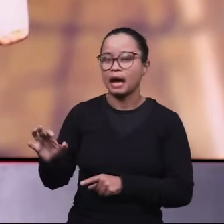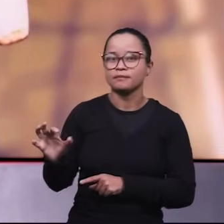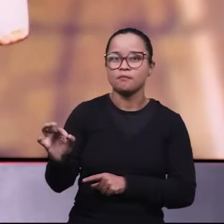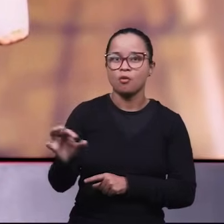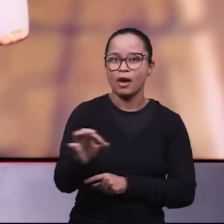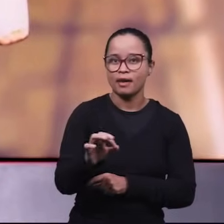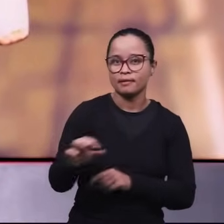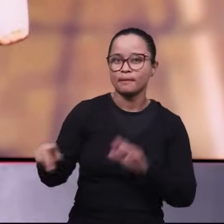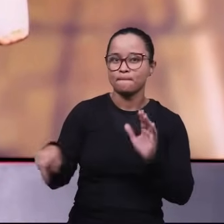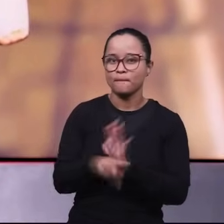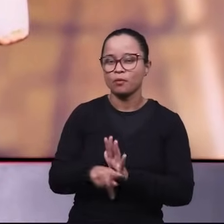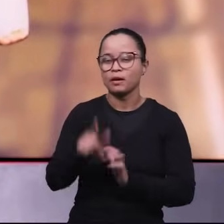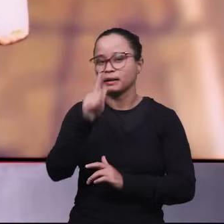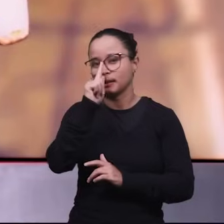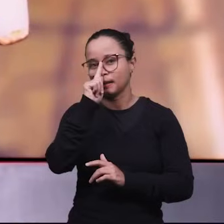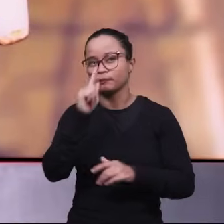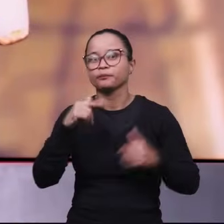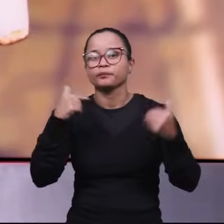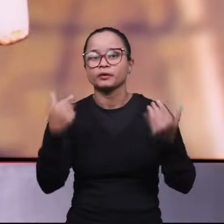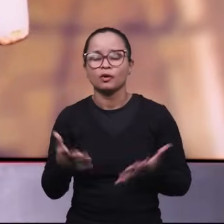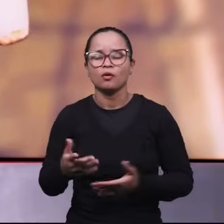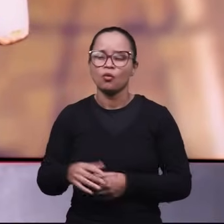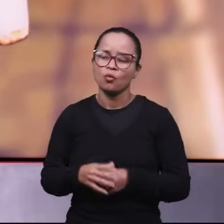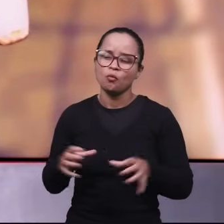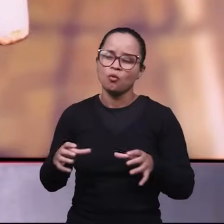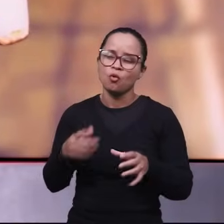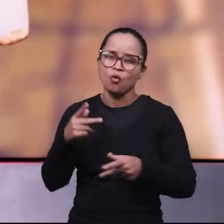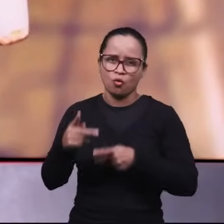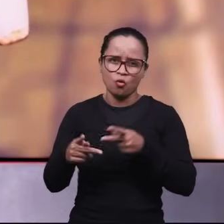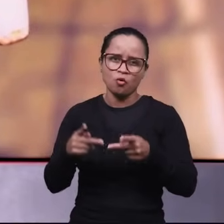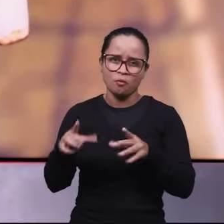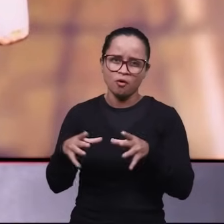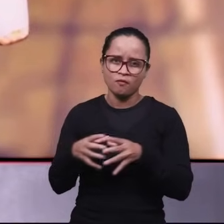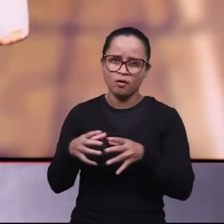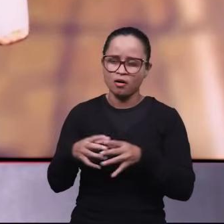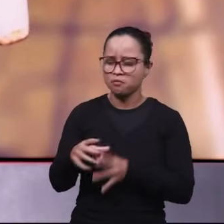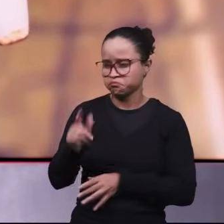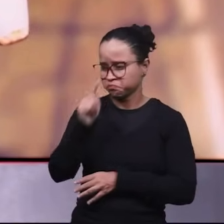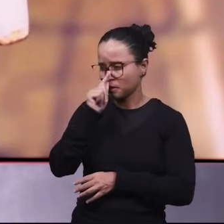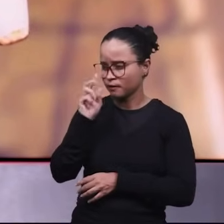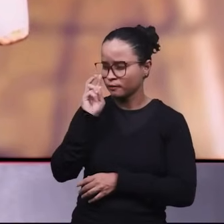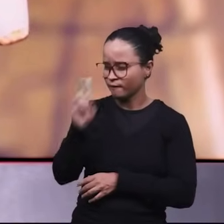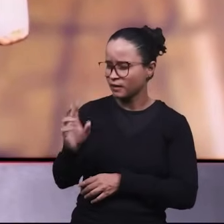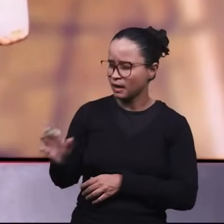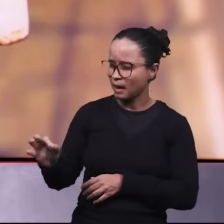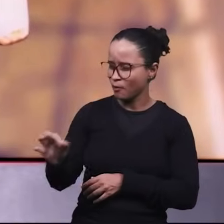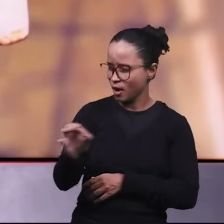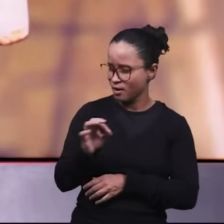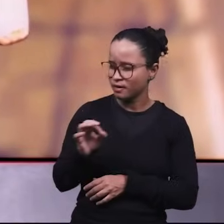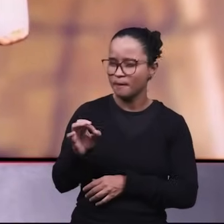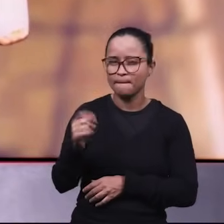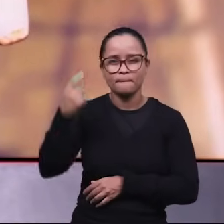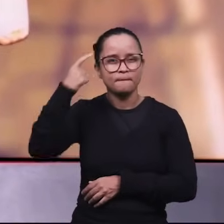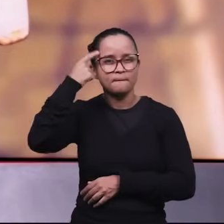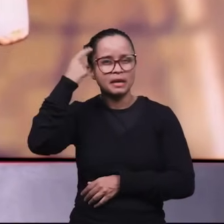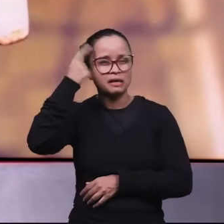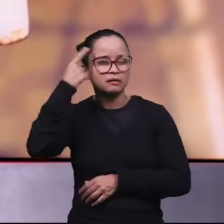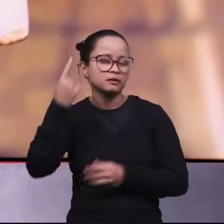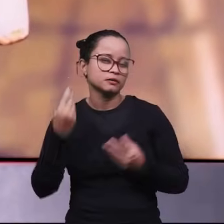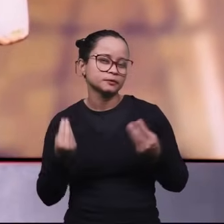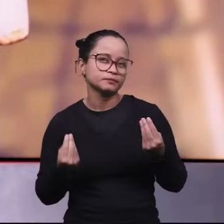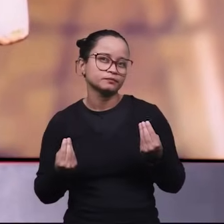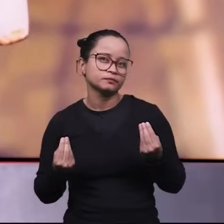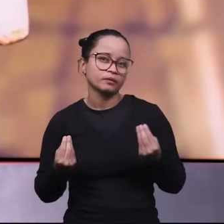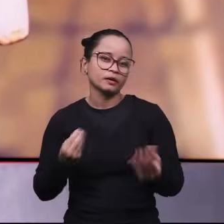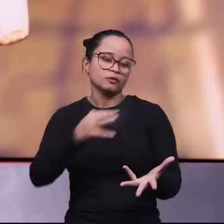gregos, eles, quando viram as moedas, passaram a pensar de uma